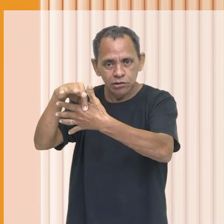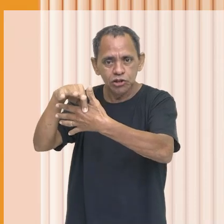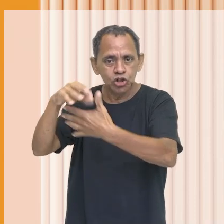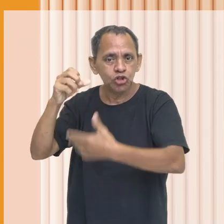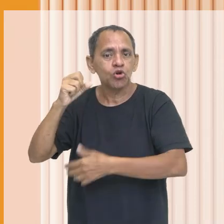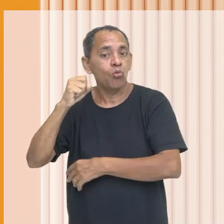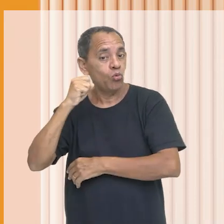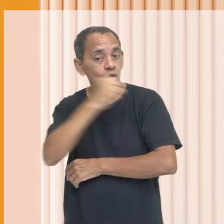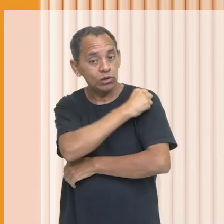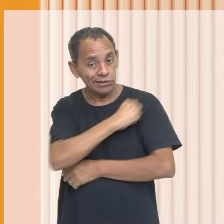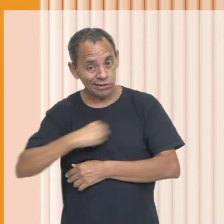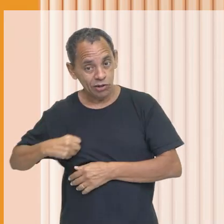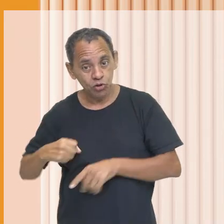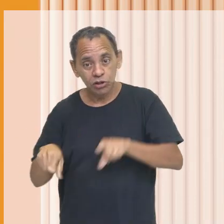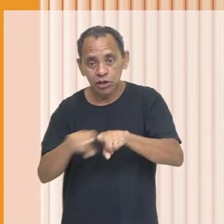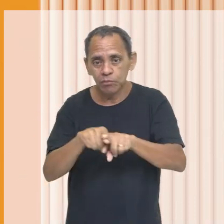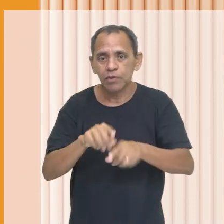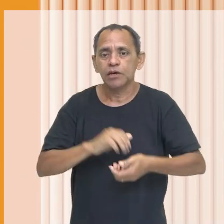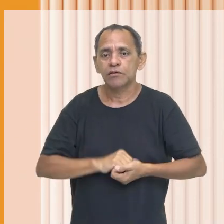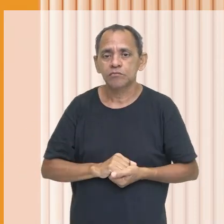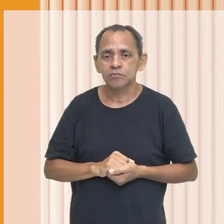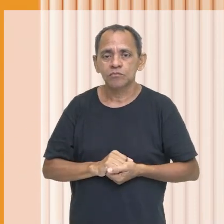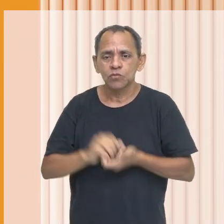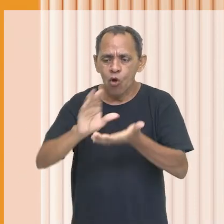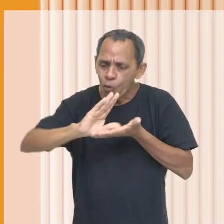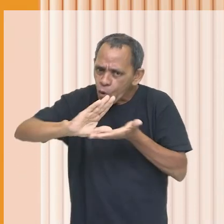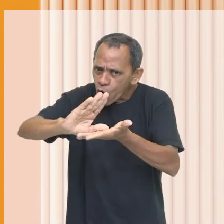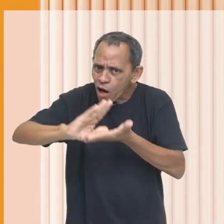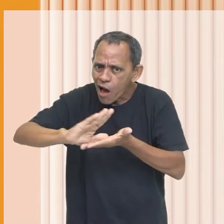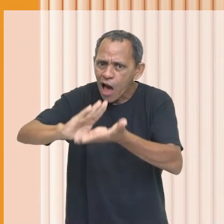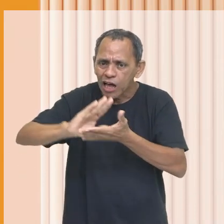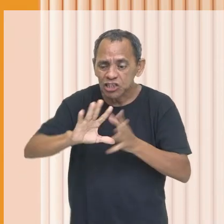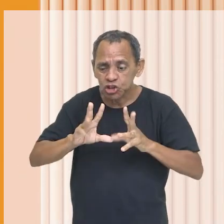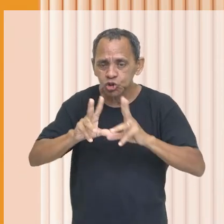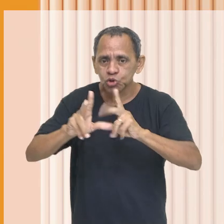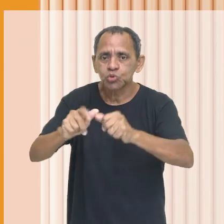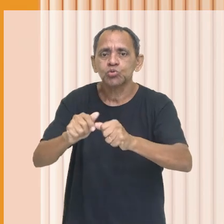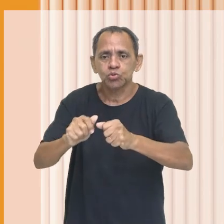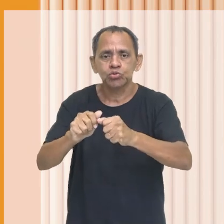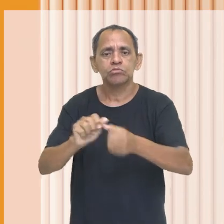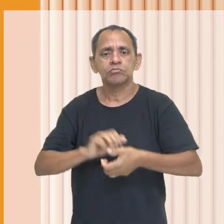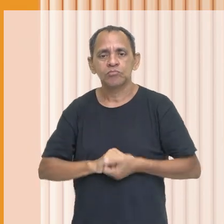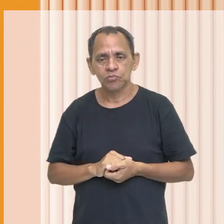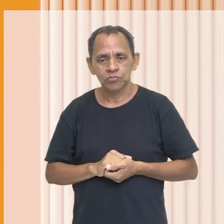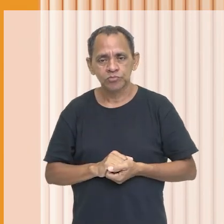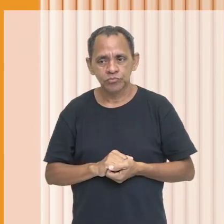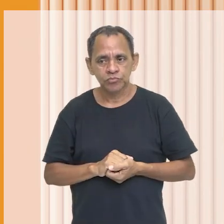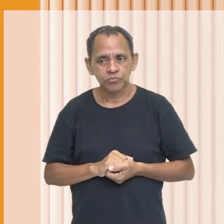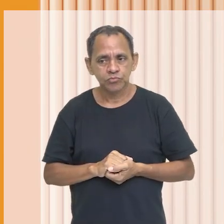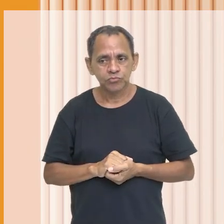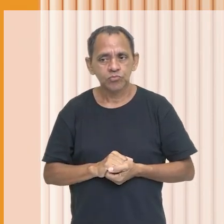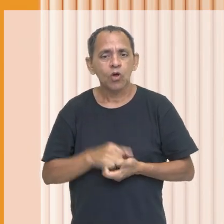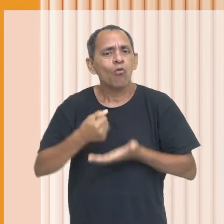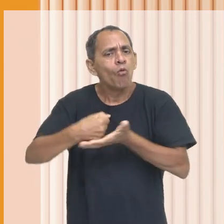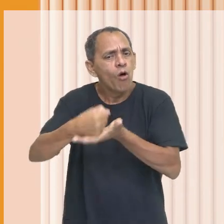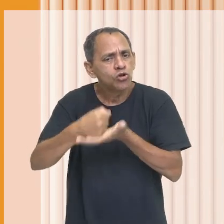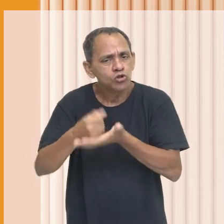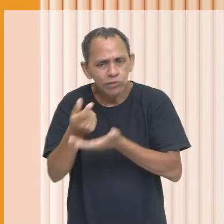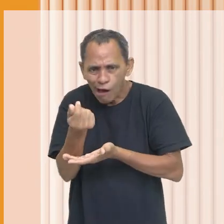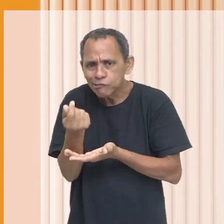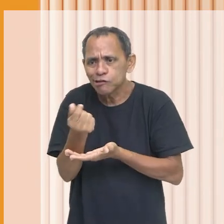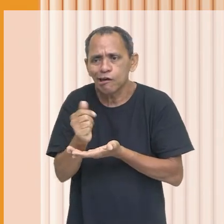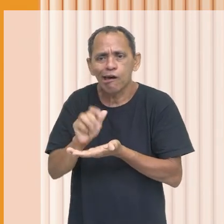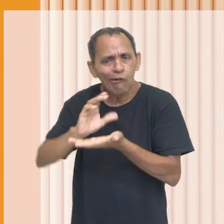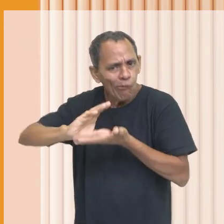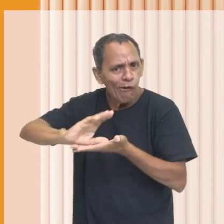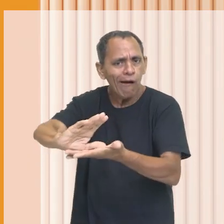tiverem disponíveis para mim e mais os dos outros que eu consegui passar a mão também, que eu consegui puxar para mim, e vou investir especificamente